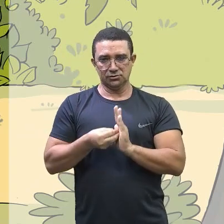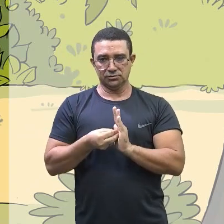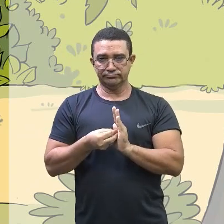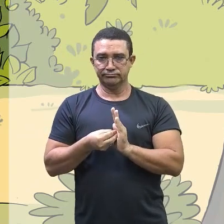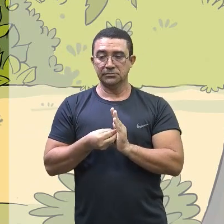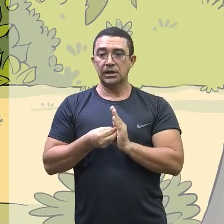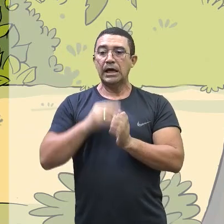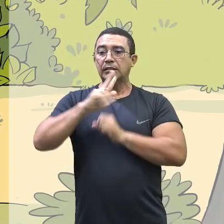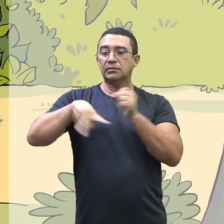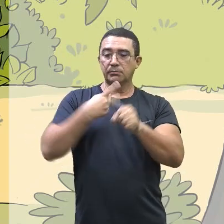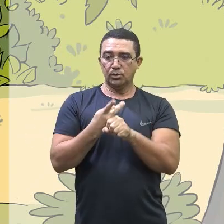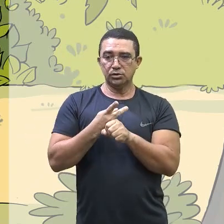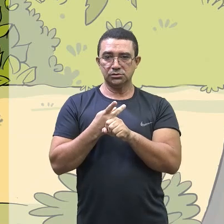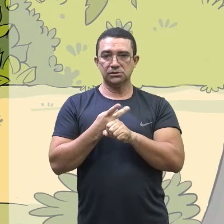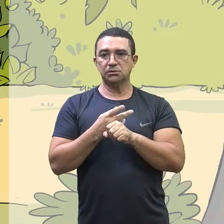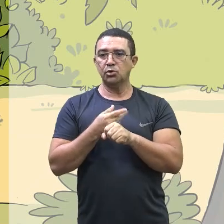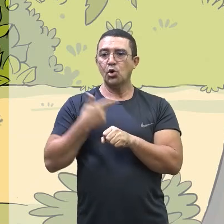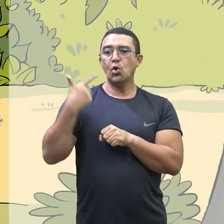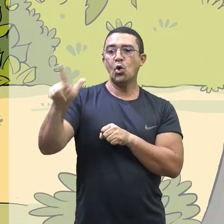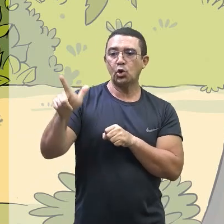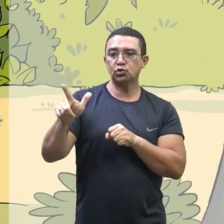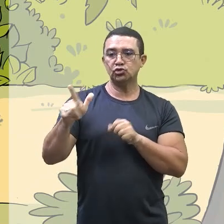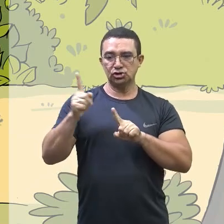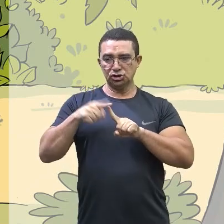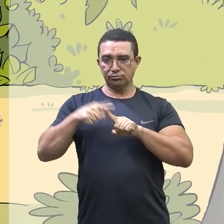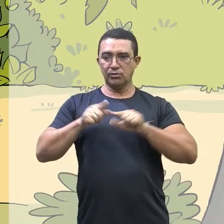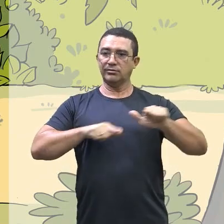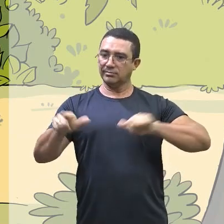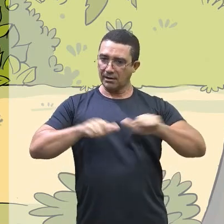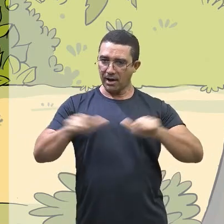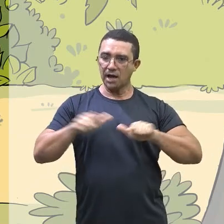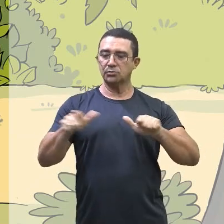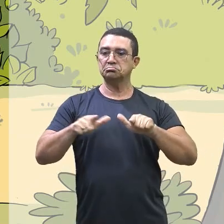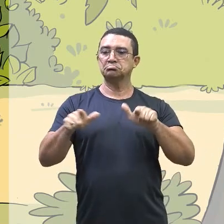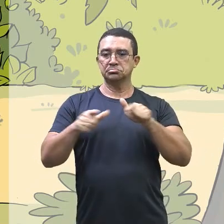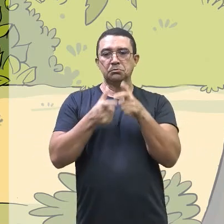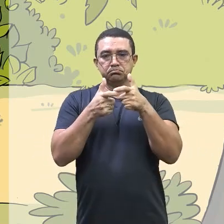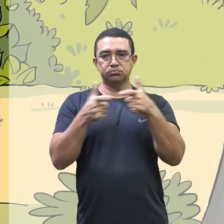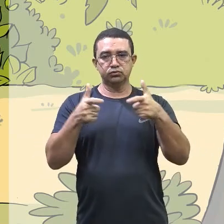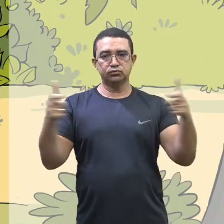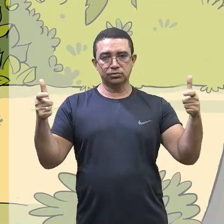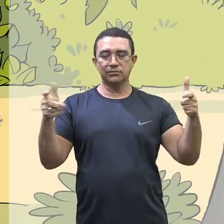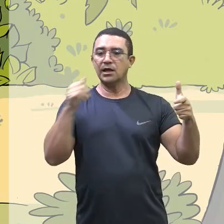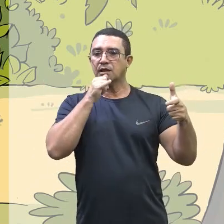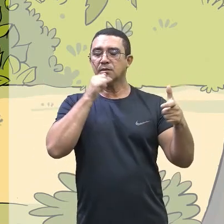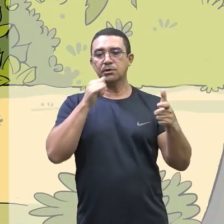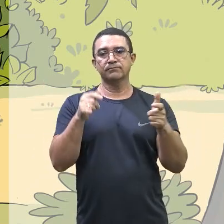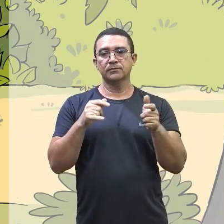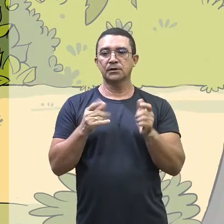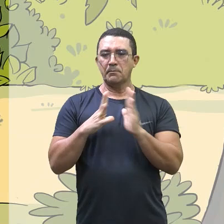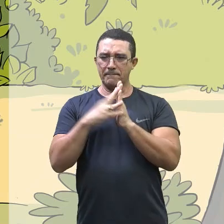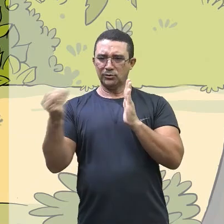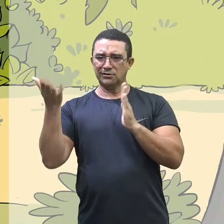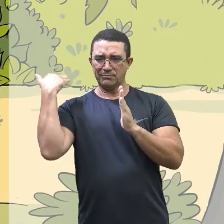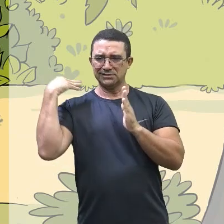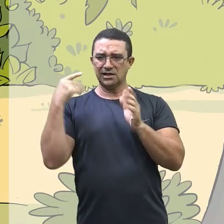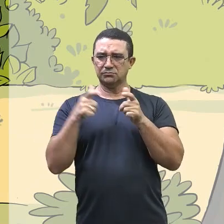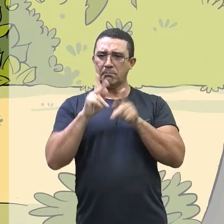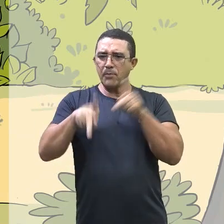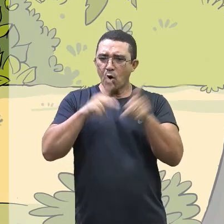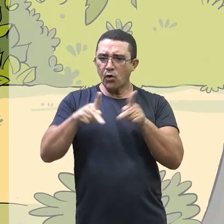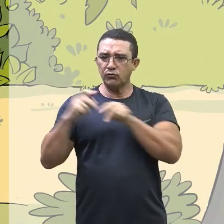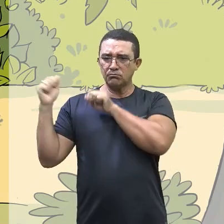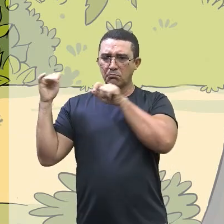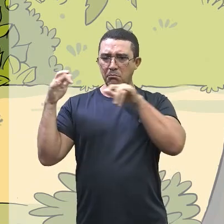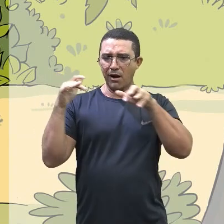várias ocupações foram surgindo. Então, foi um modelo de ocupação territorial, vale a gente chamar a atenção, né, que os povos vieram para